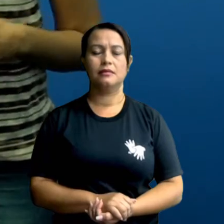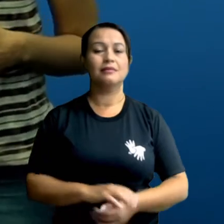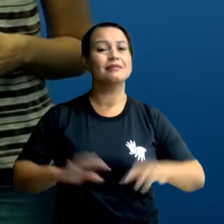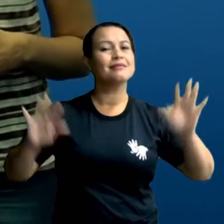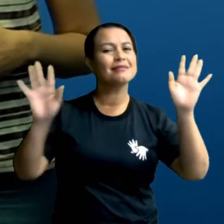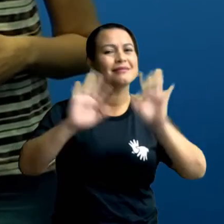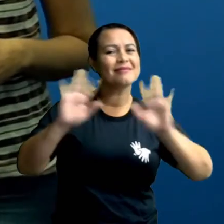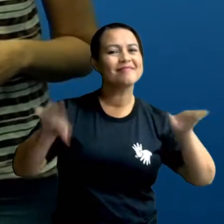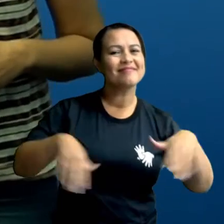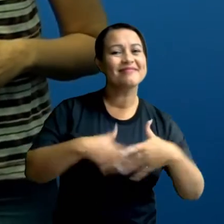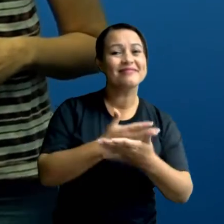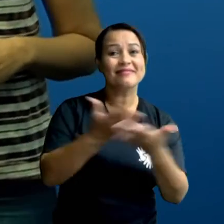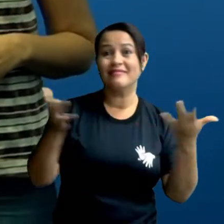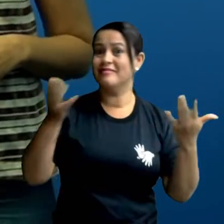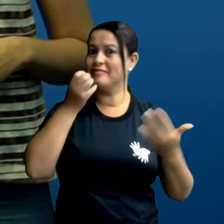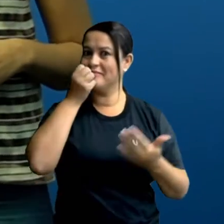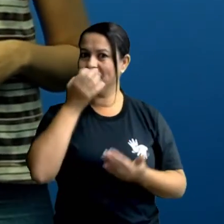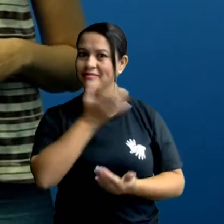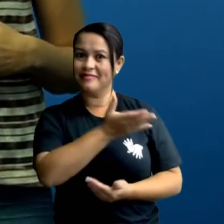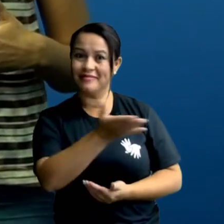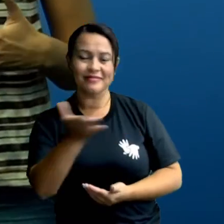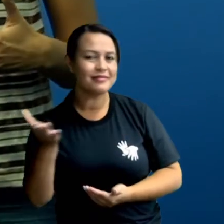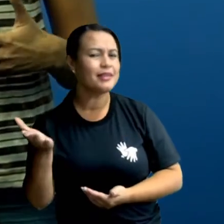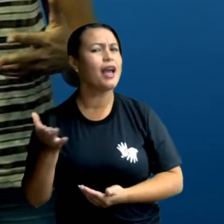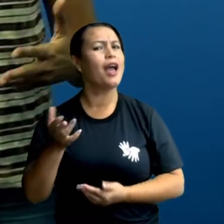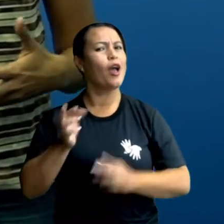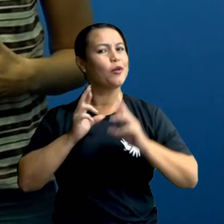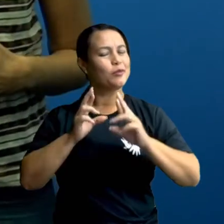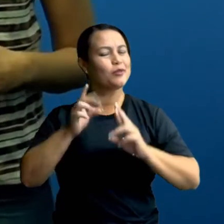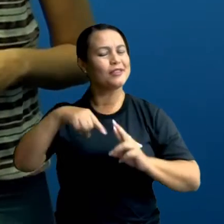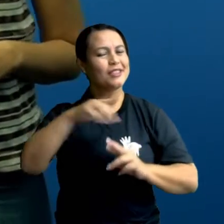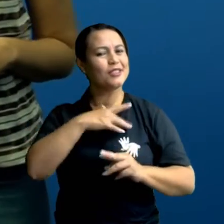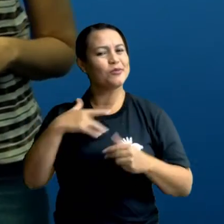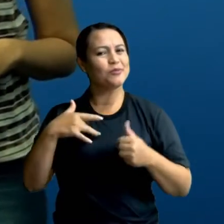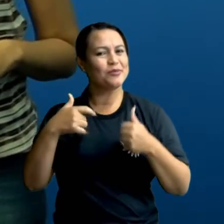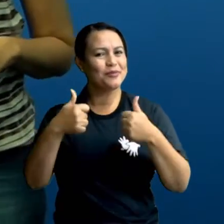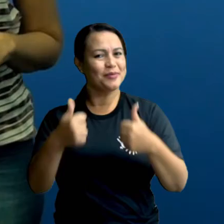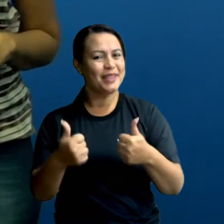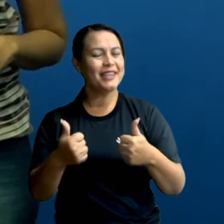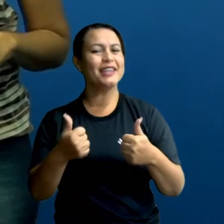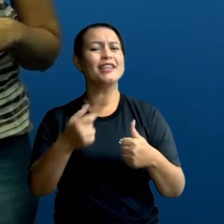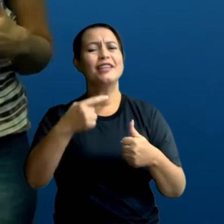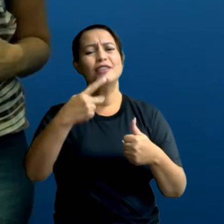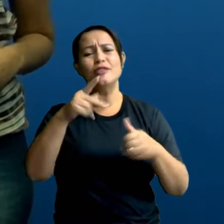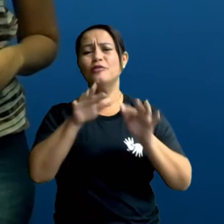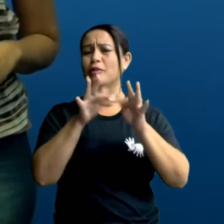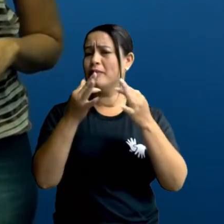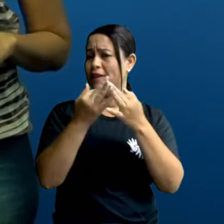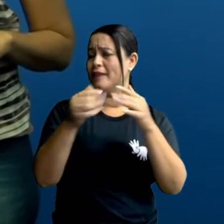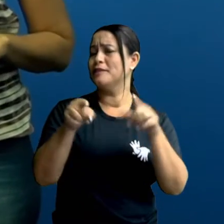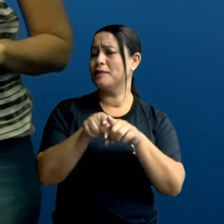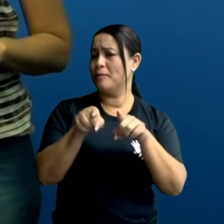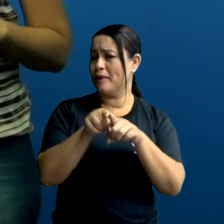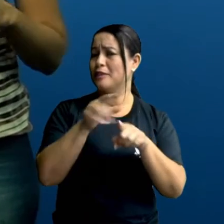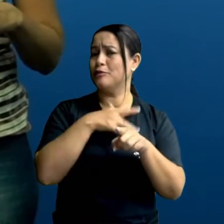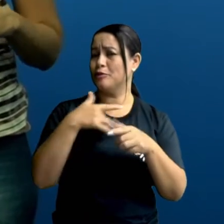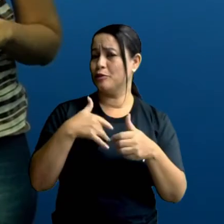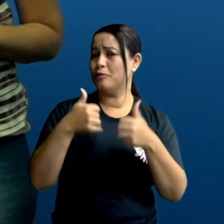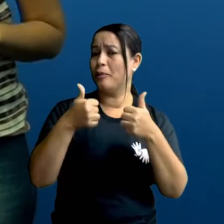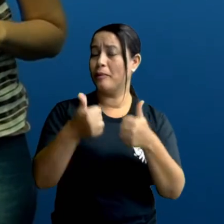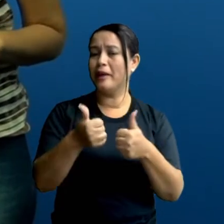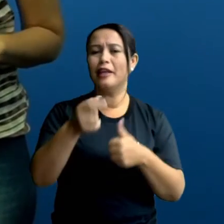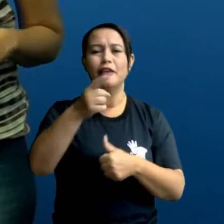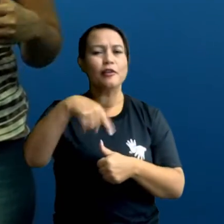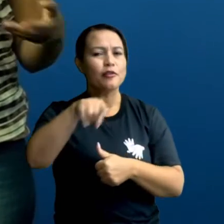Olá, pessoal, tudo bom com vocês? Eu espero que vocês estejam bem, que os familiares de vocês também estejam bem, que